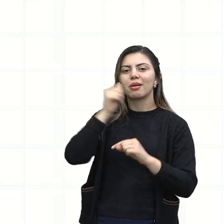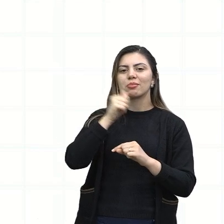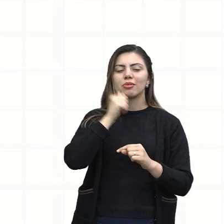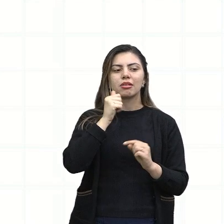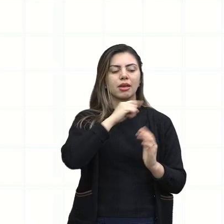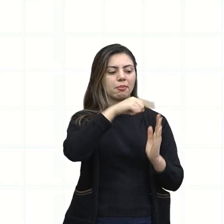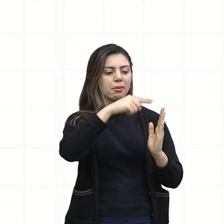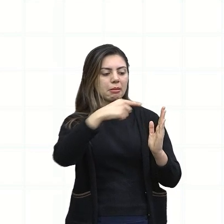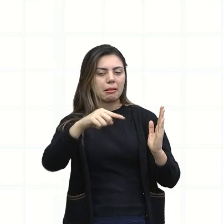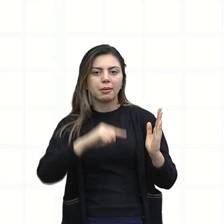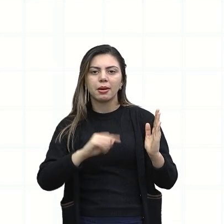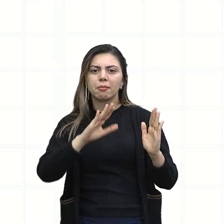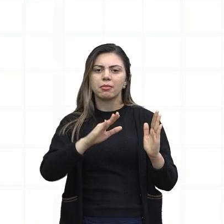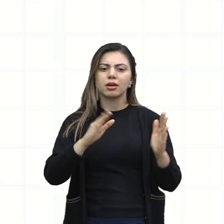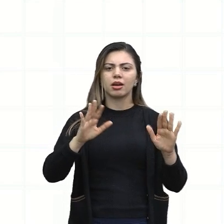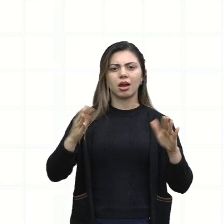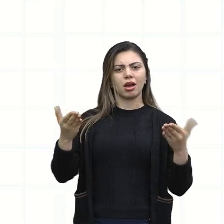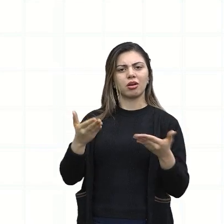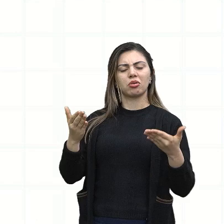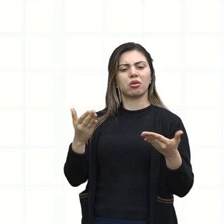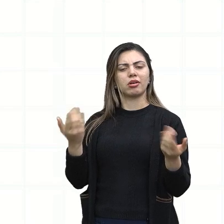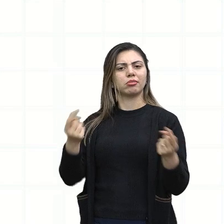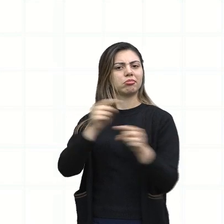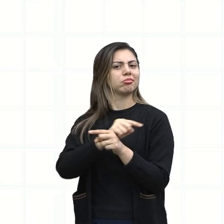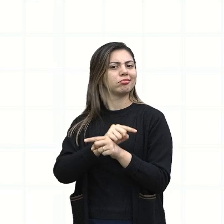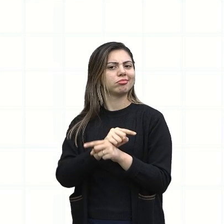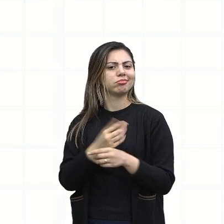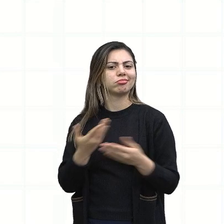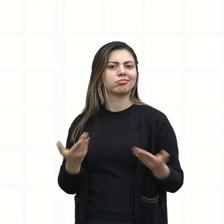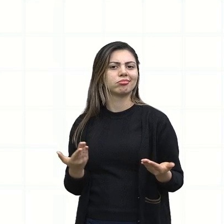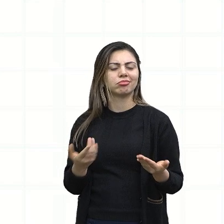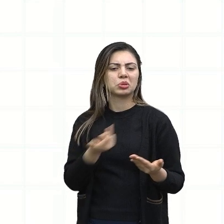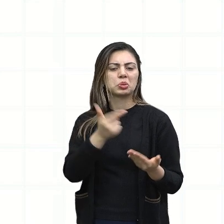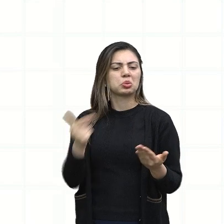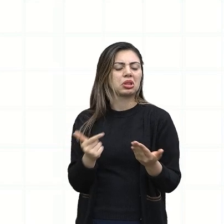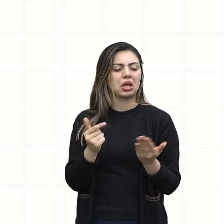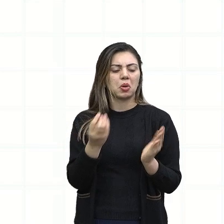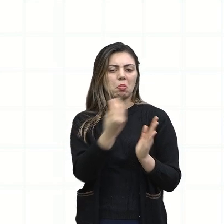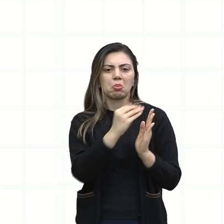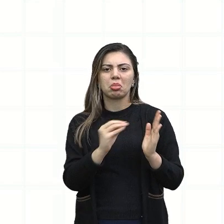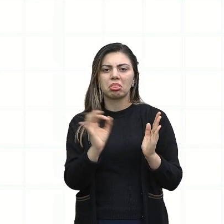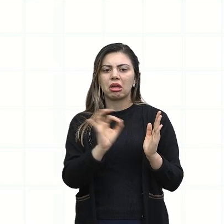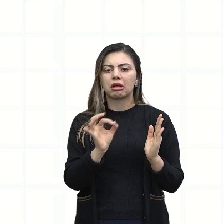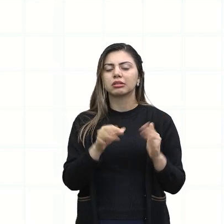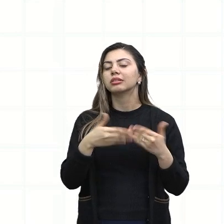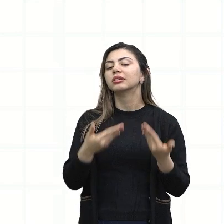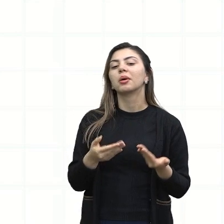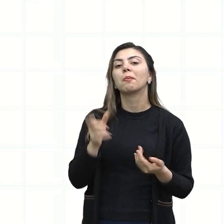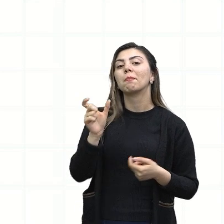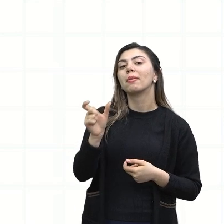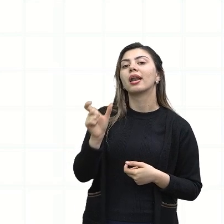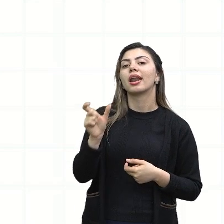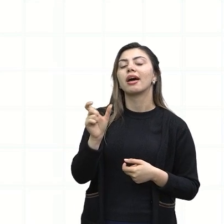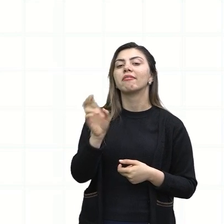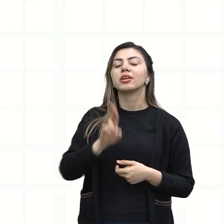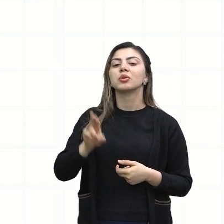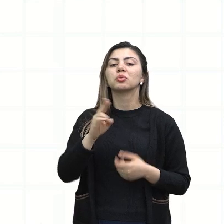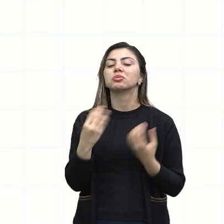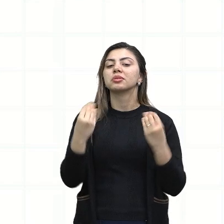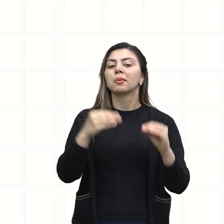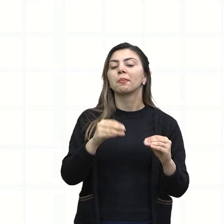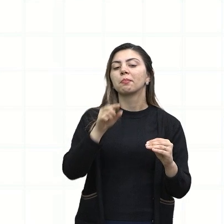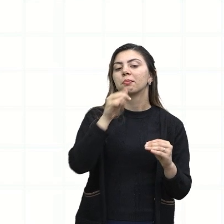aqui é o contrário. Vocês lembram qual é a palavra que usa aqui? Qual é a palavra que eu uso para dizer que a